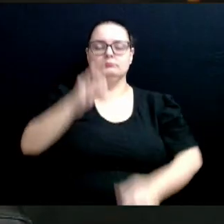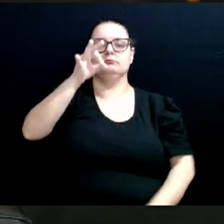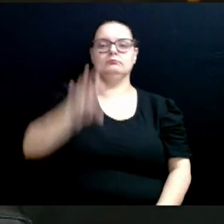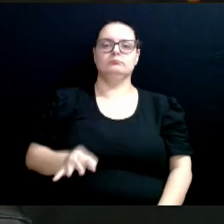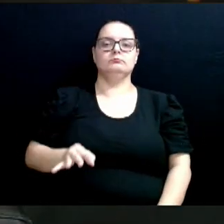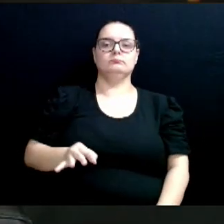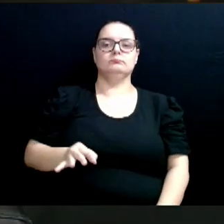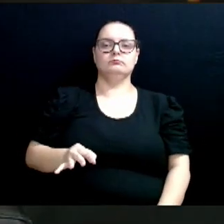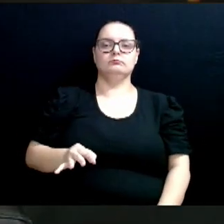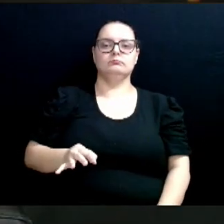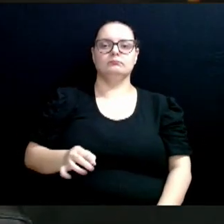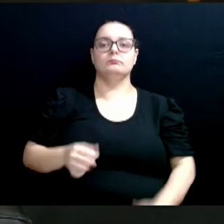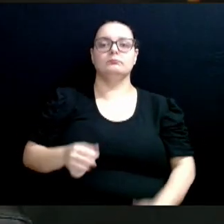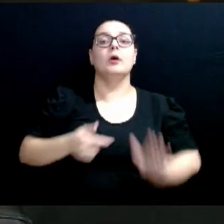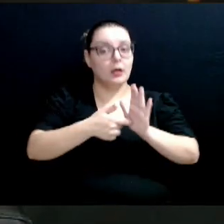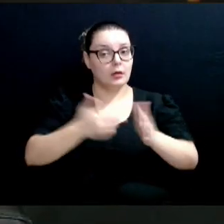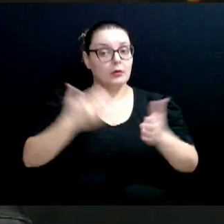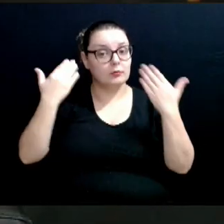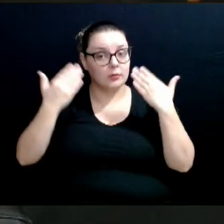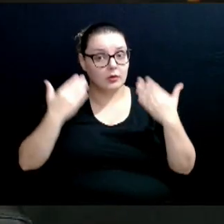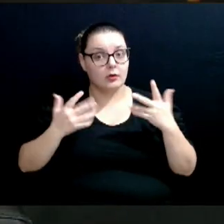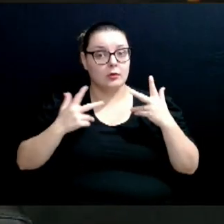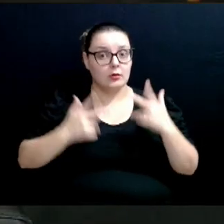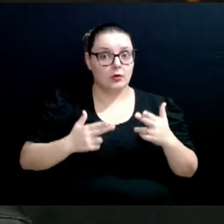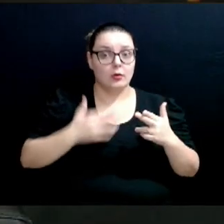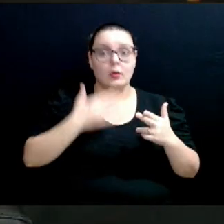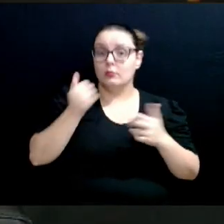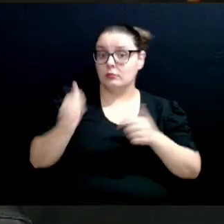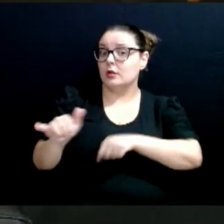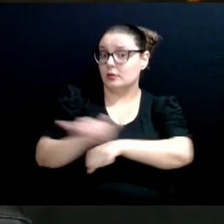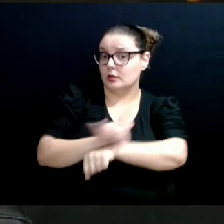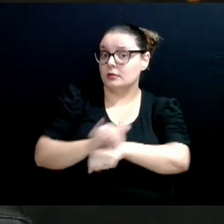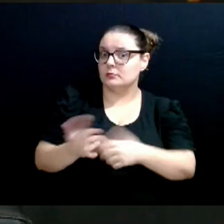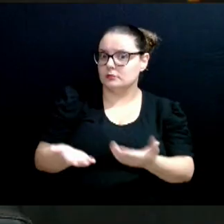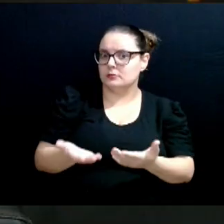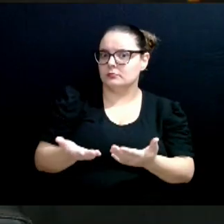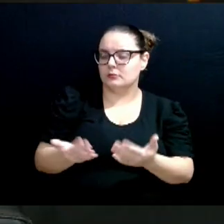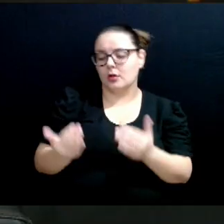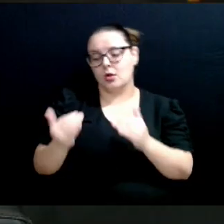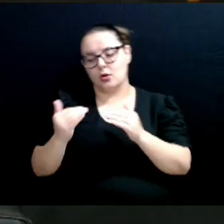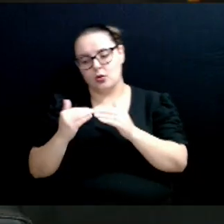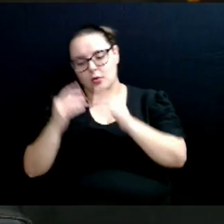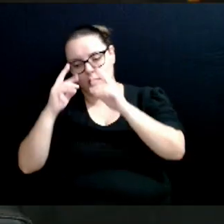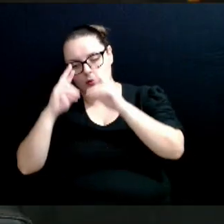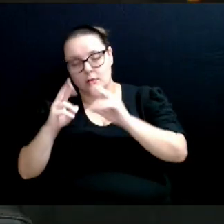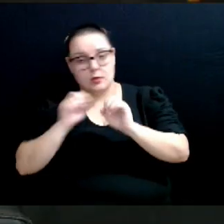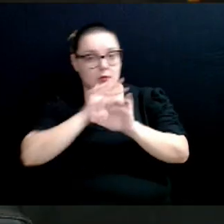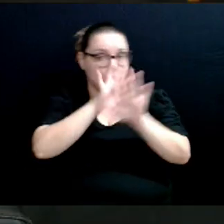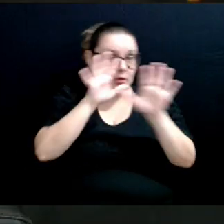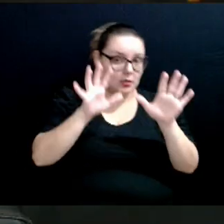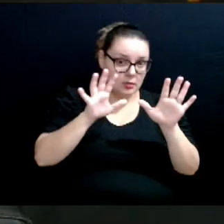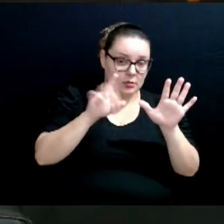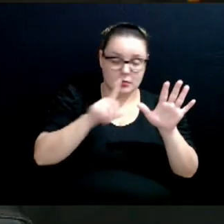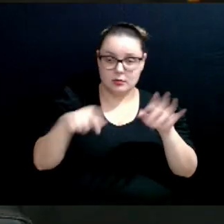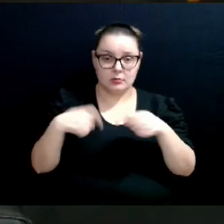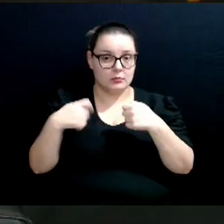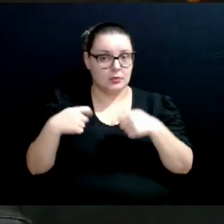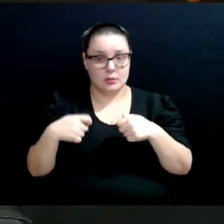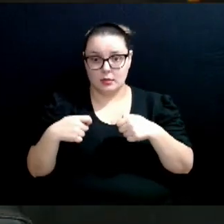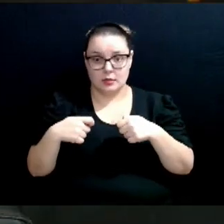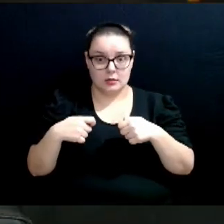por psicólogos como o melhor caminho. Ela combina respeito com clareza, sem precisar levantar a